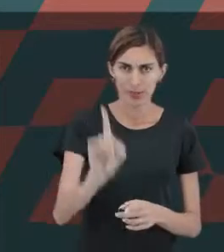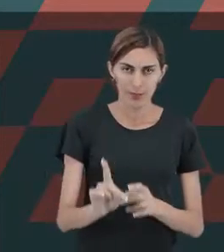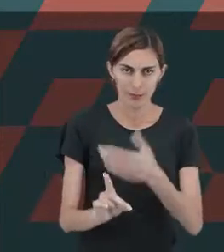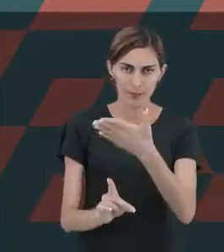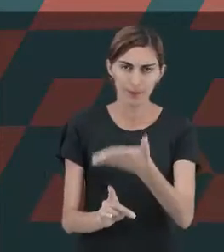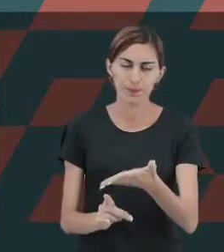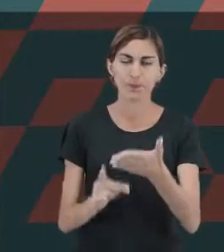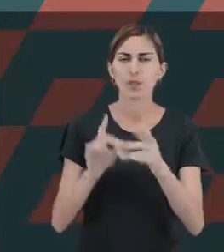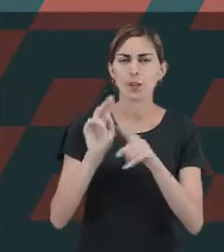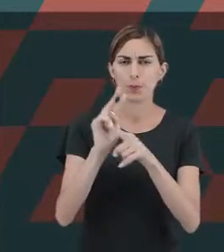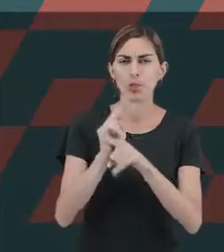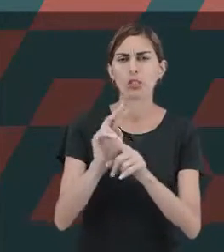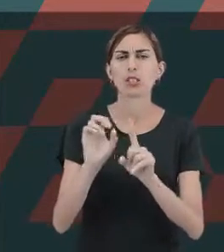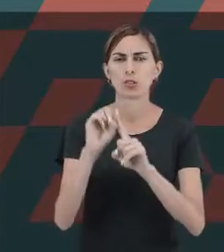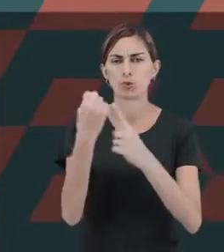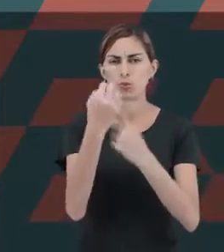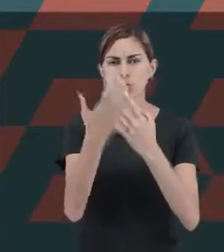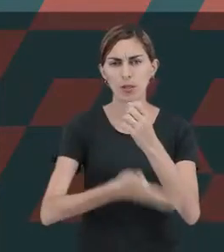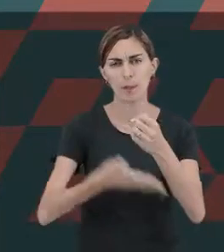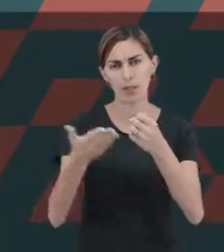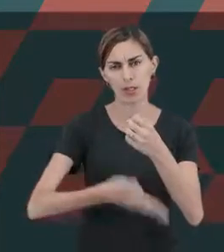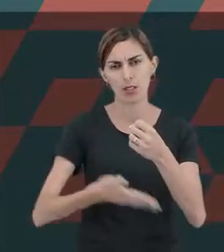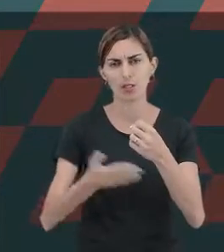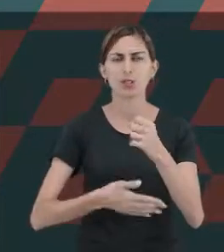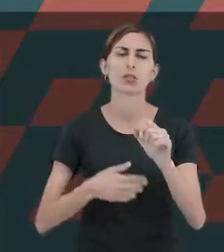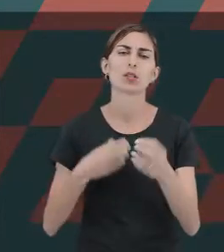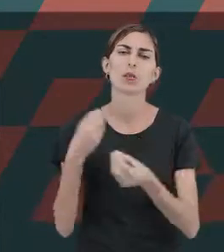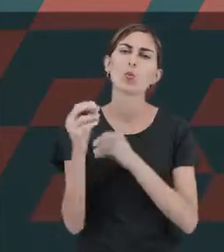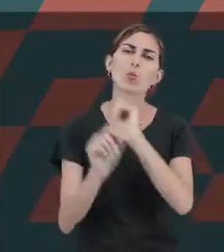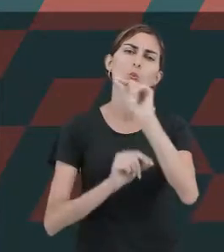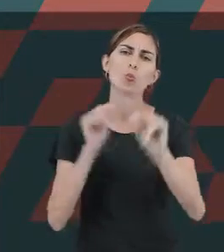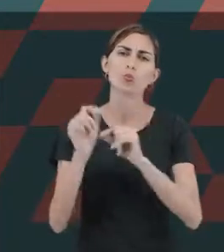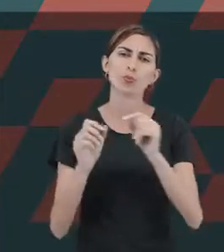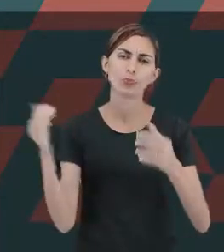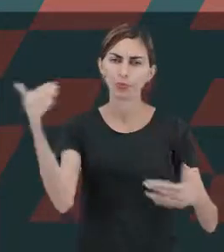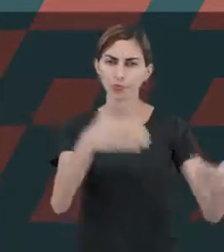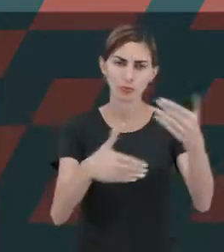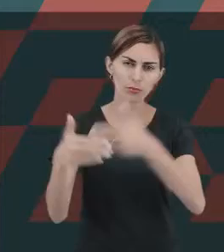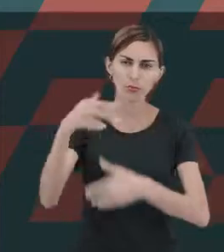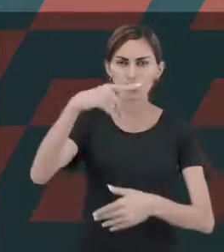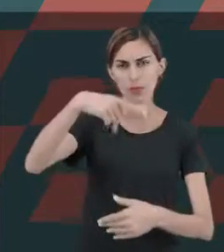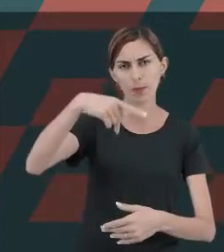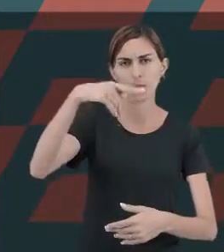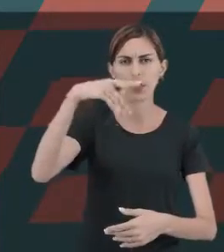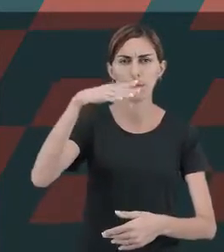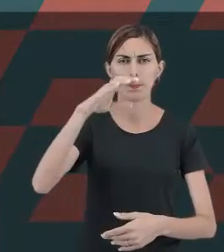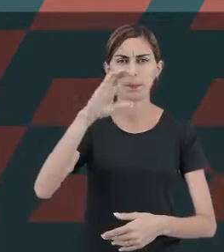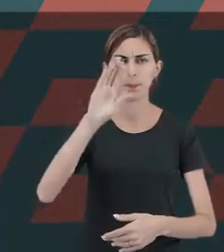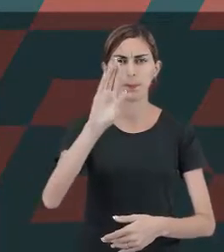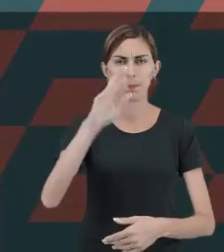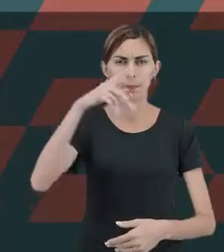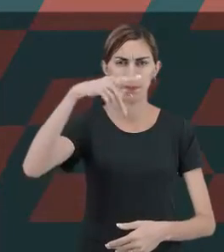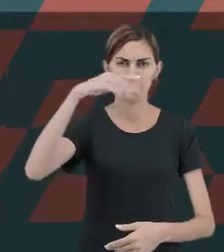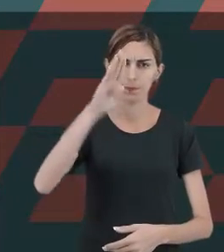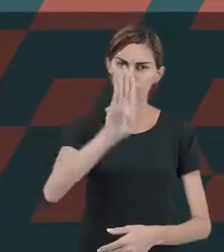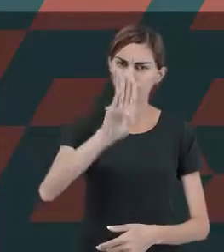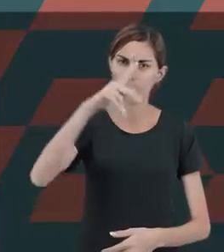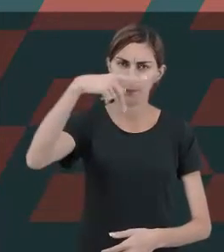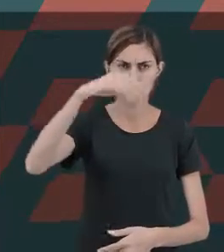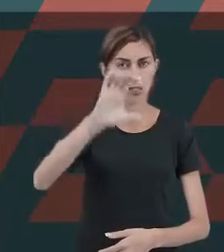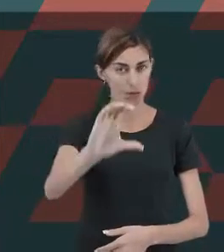proteção social básica oferta serviços como o acesso ao BPC, e isso passa a ser um processo